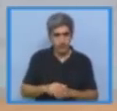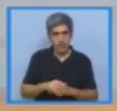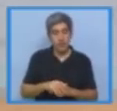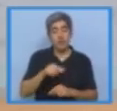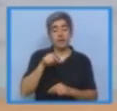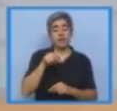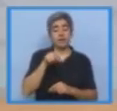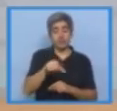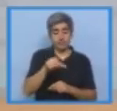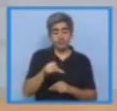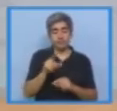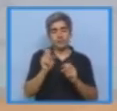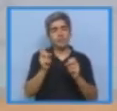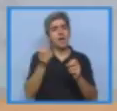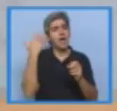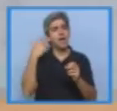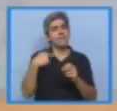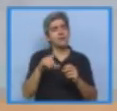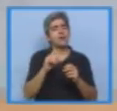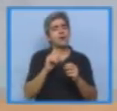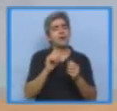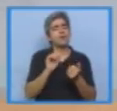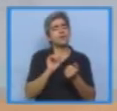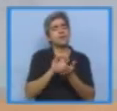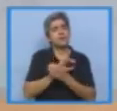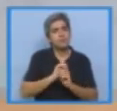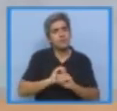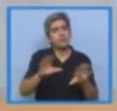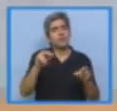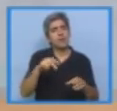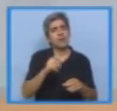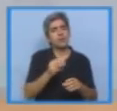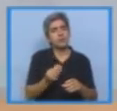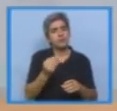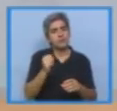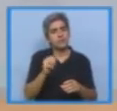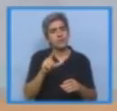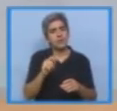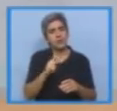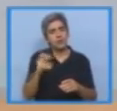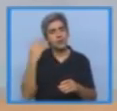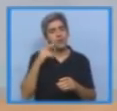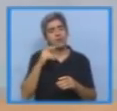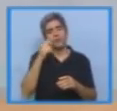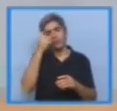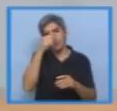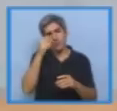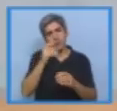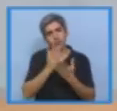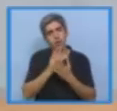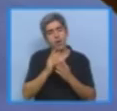uma experiência, de uma newsletter que já existia antes do ponto SJ, produzida pelos dominicanos da Escola Bíblica de